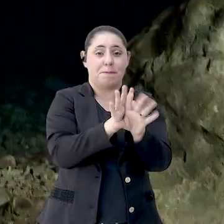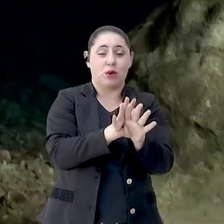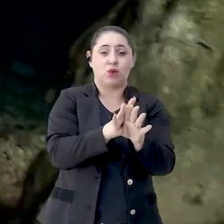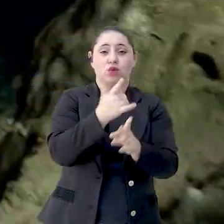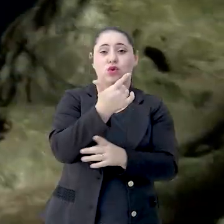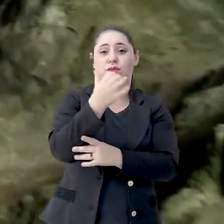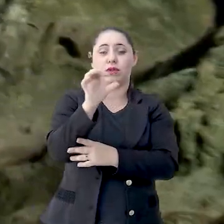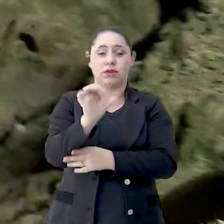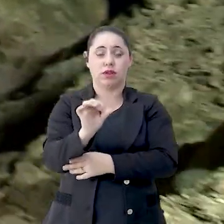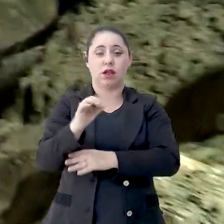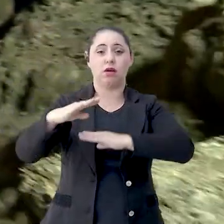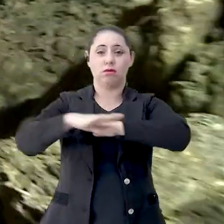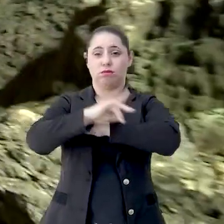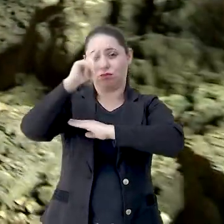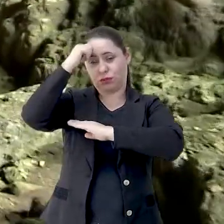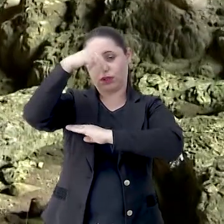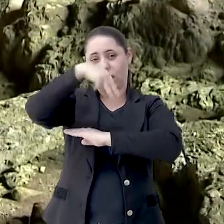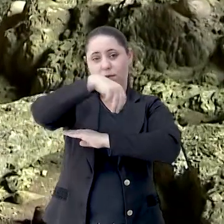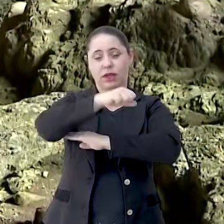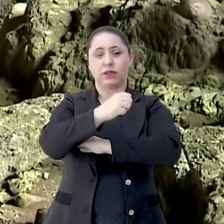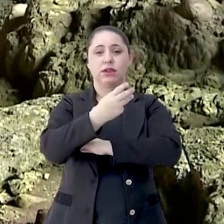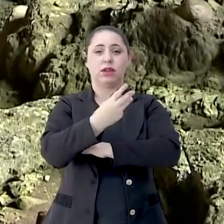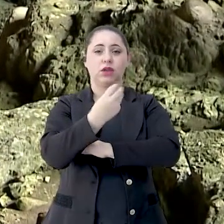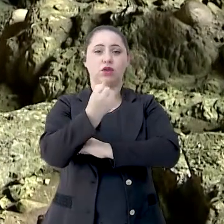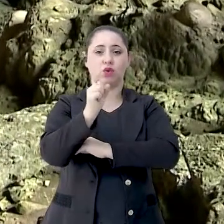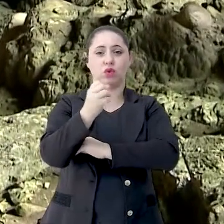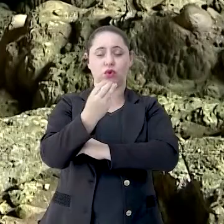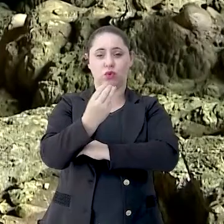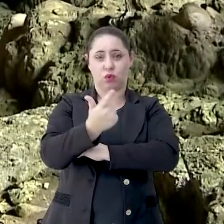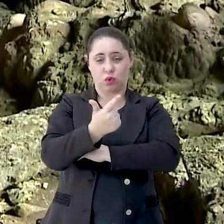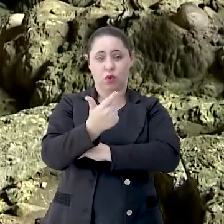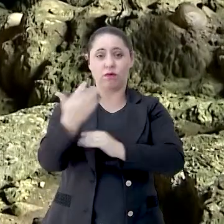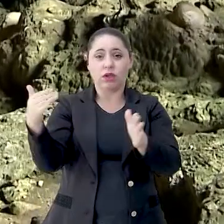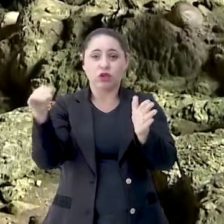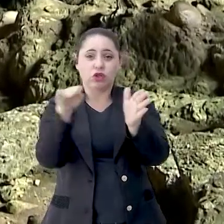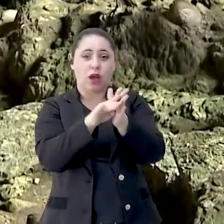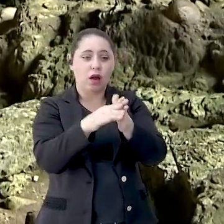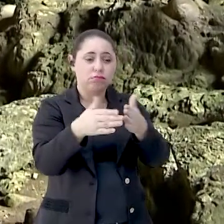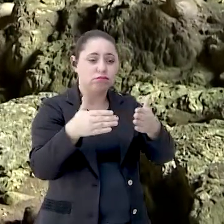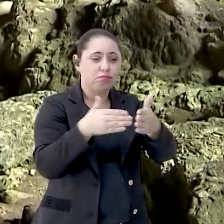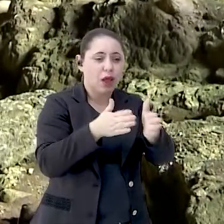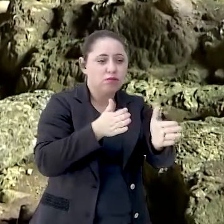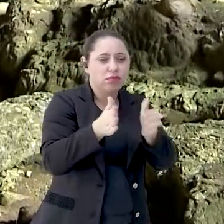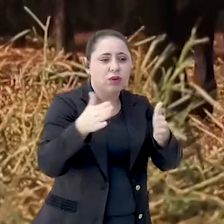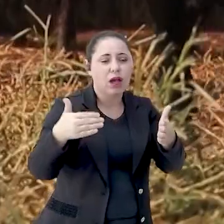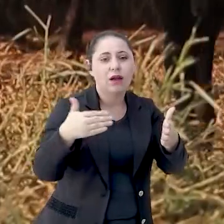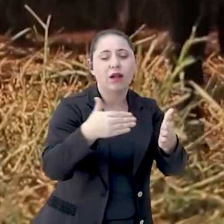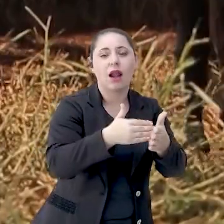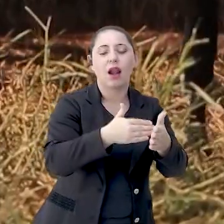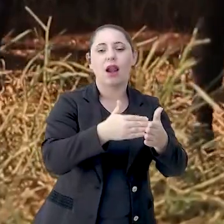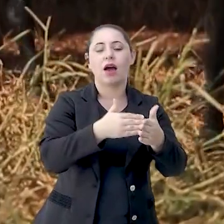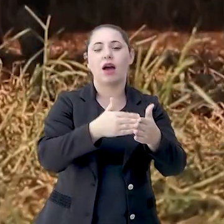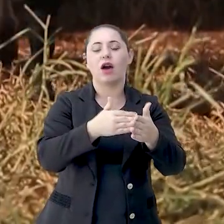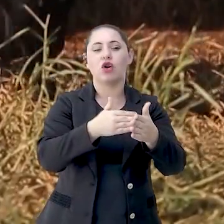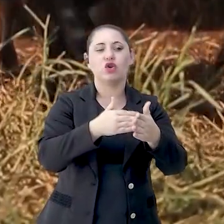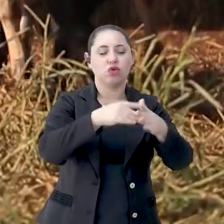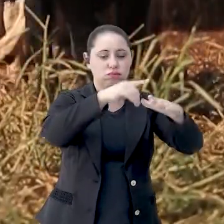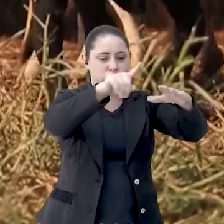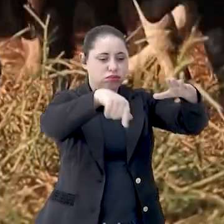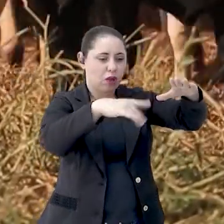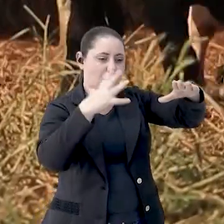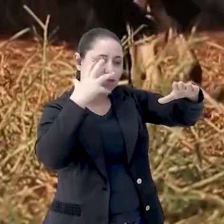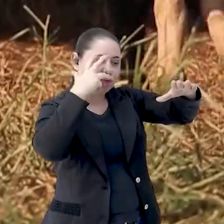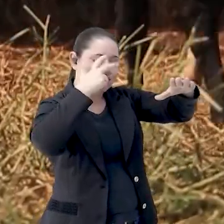acesso às grutas do Lago Azul e São Miguel e o abismo Anhumas. E essa